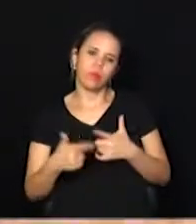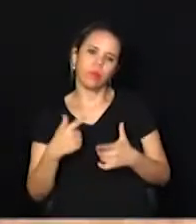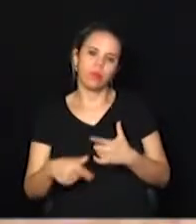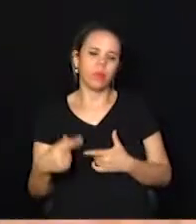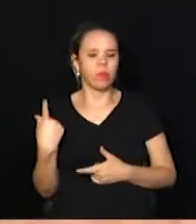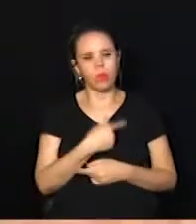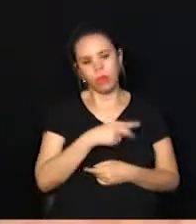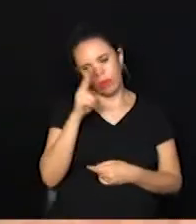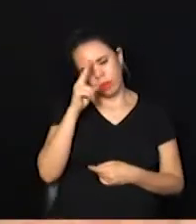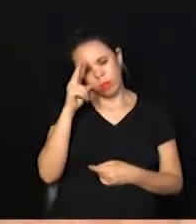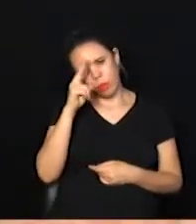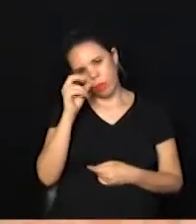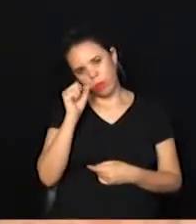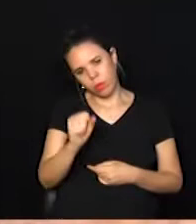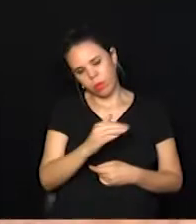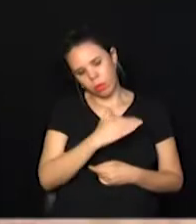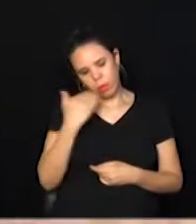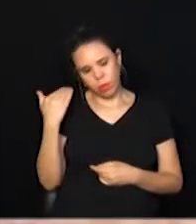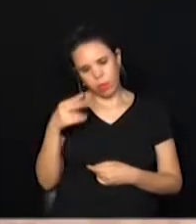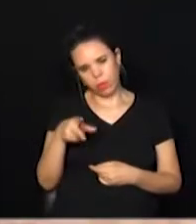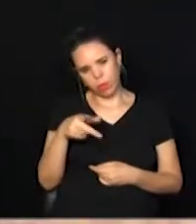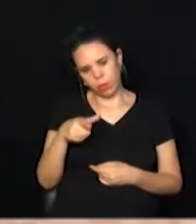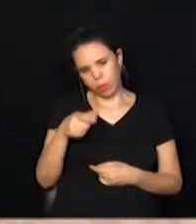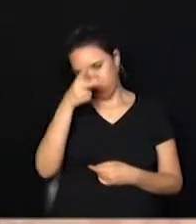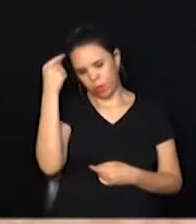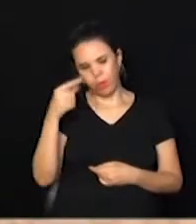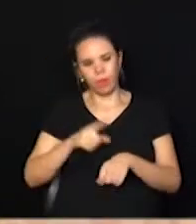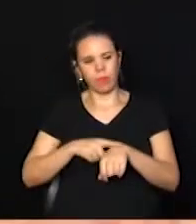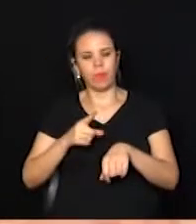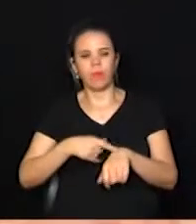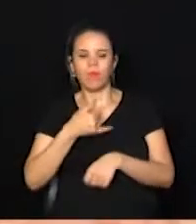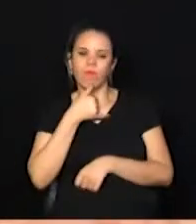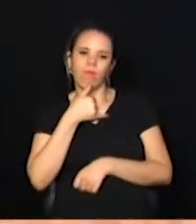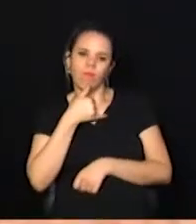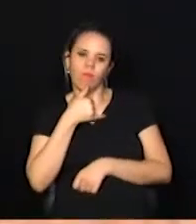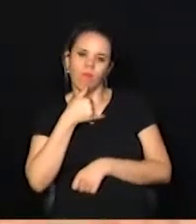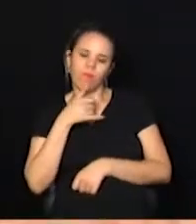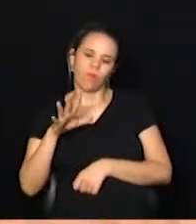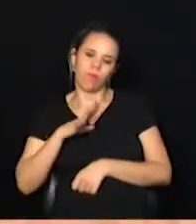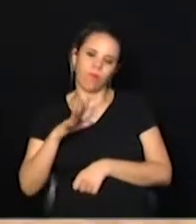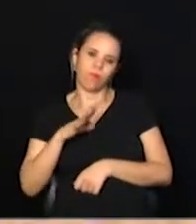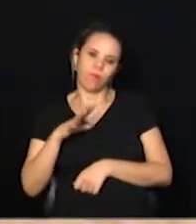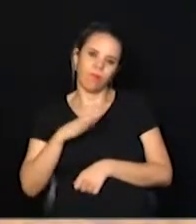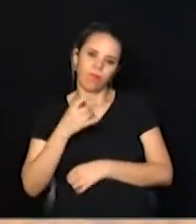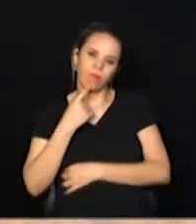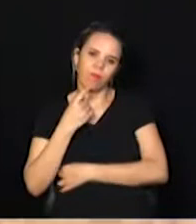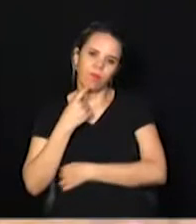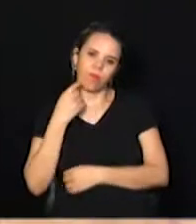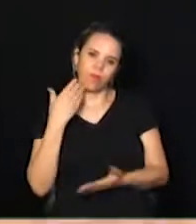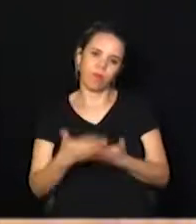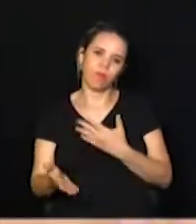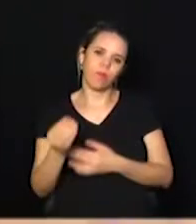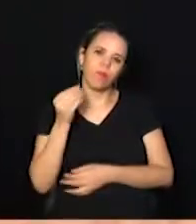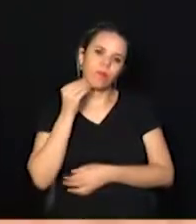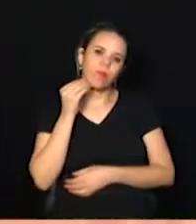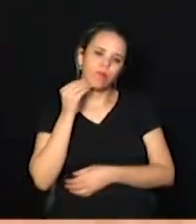nós é um momento de tristeza, né, para a história da cidade de Campinas, que perdeu a